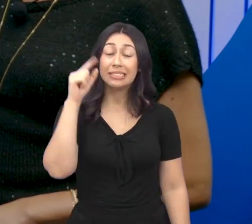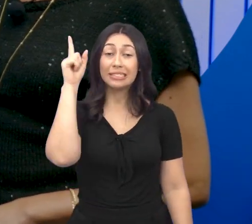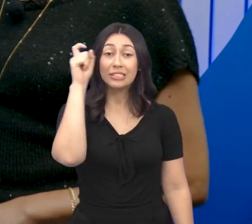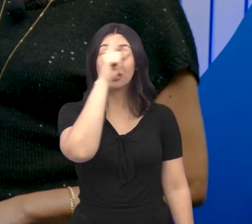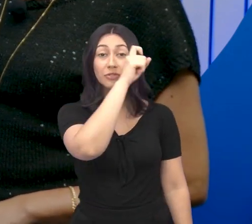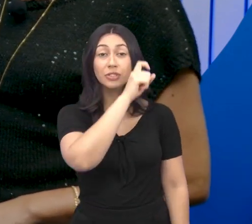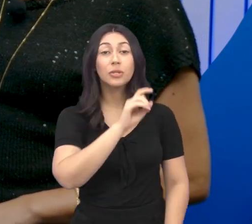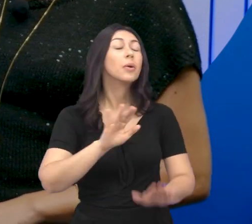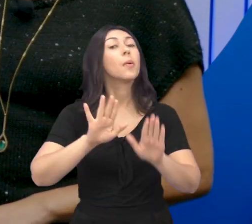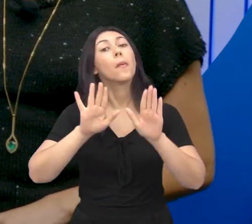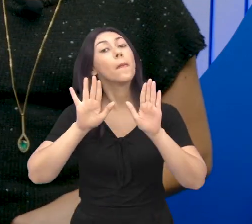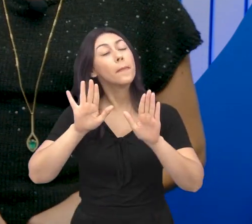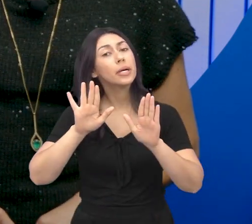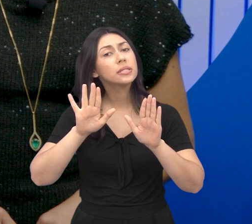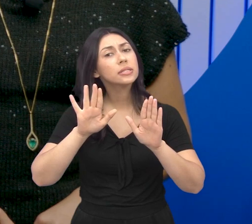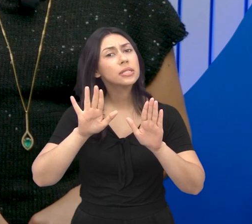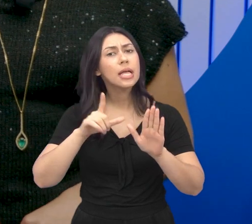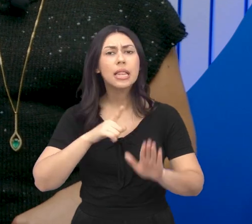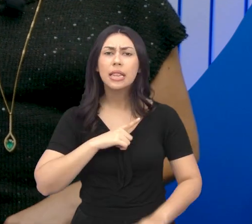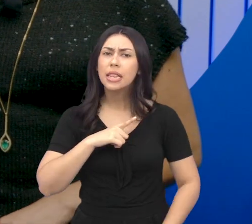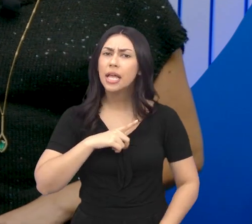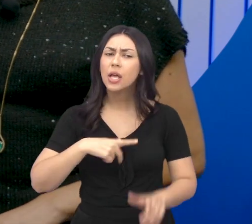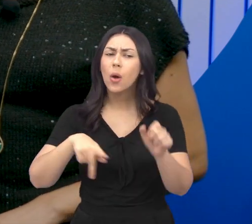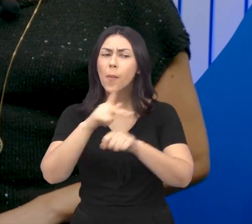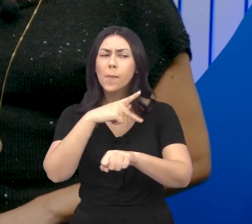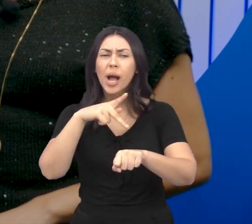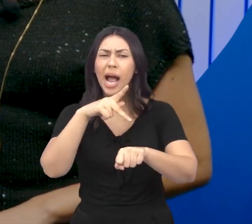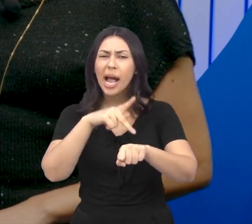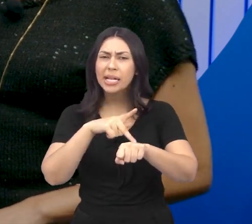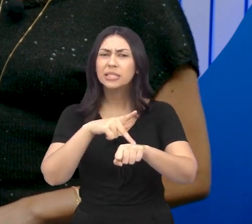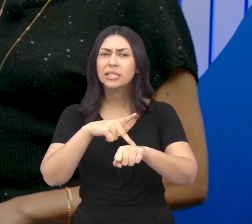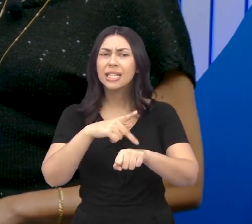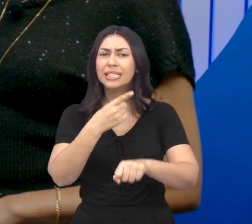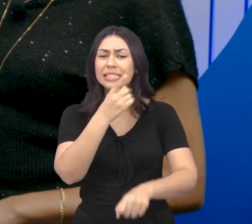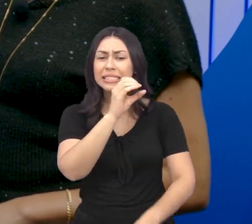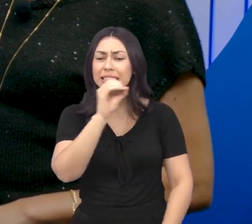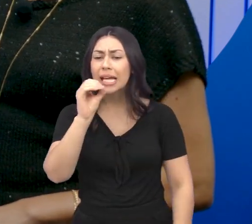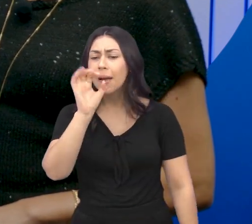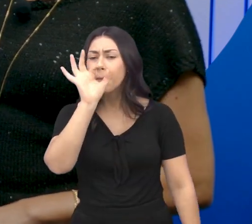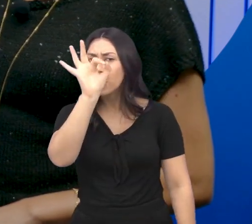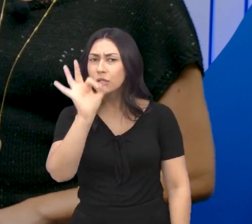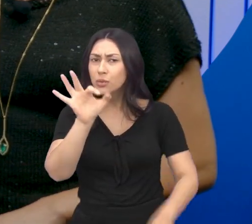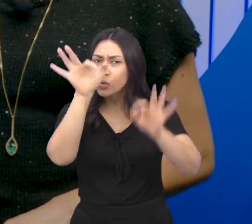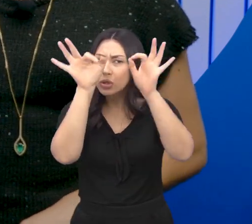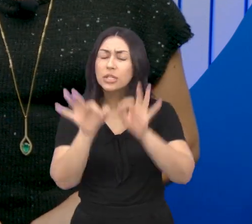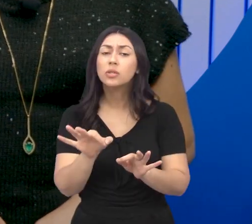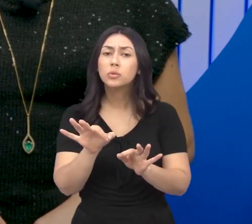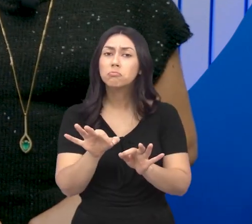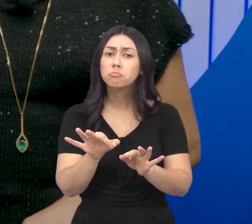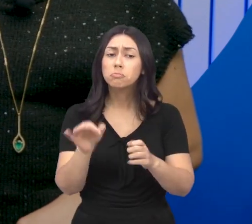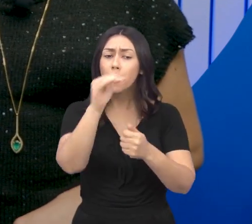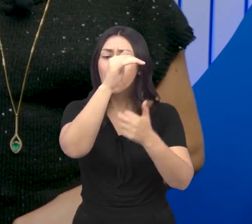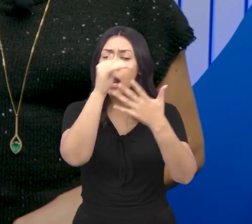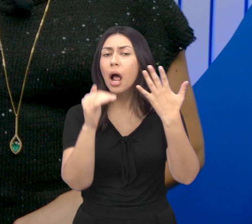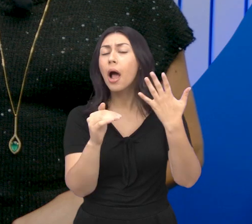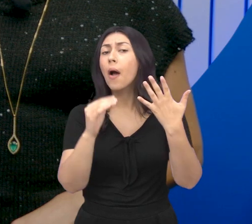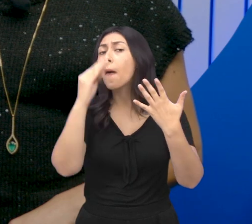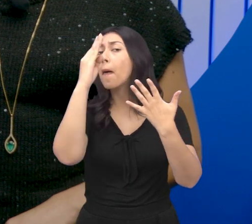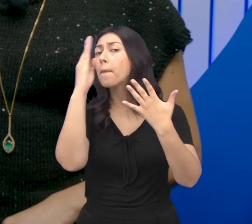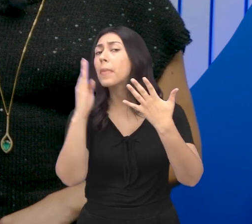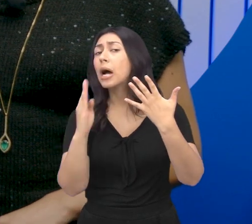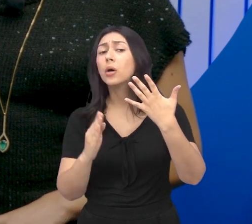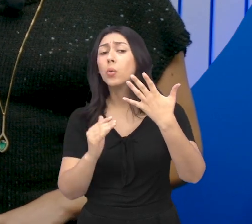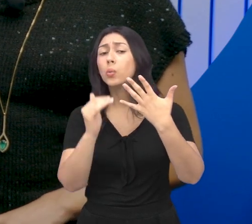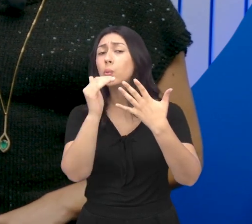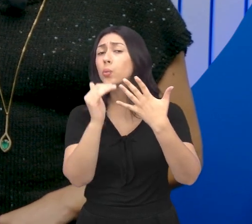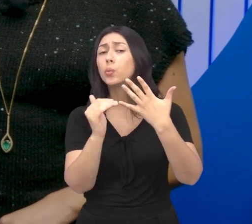viu? E será que existe um país 100% honesto? Em que posição o Brasil está no Índice Mundial